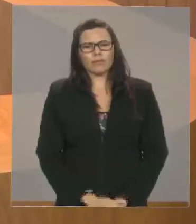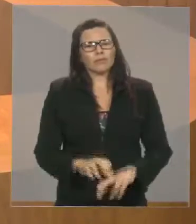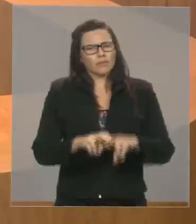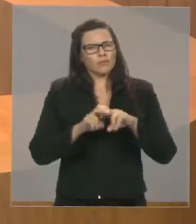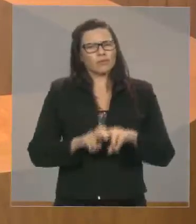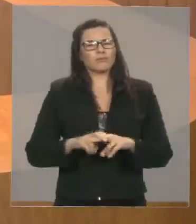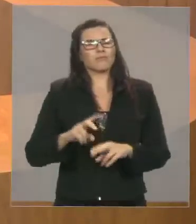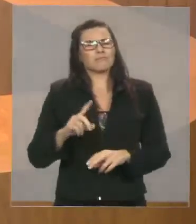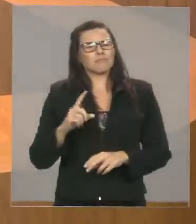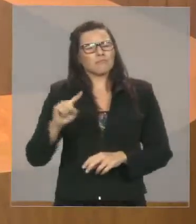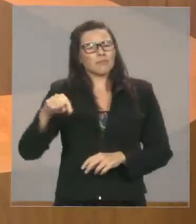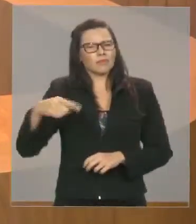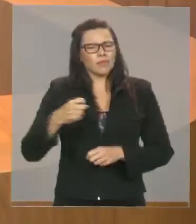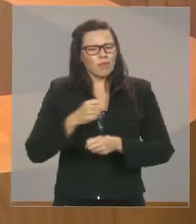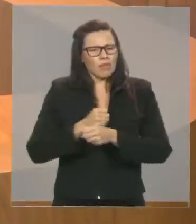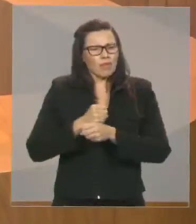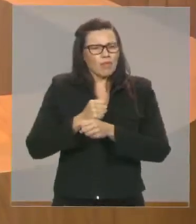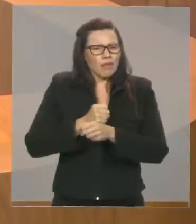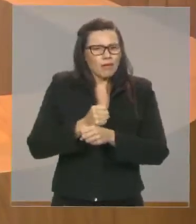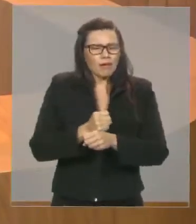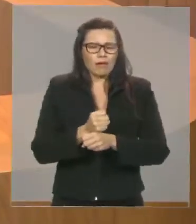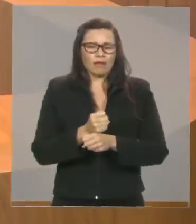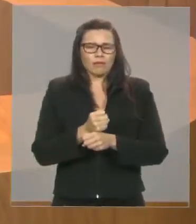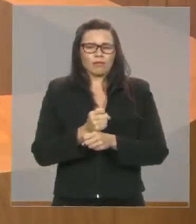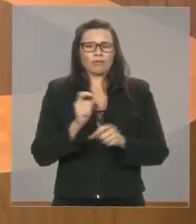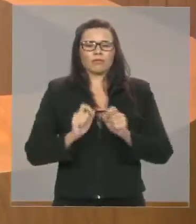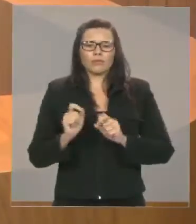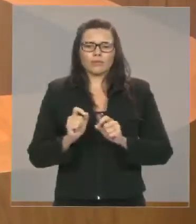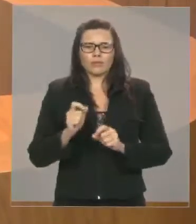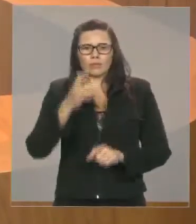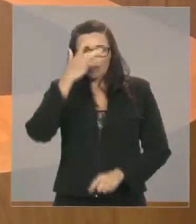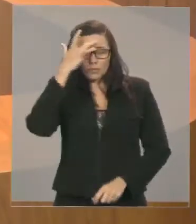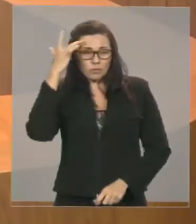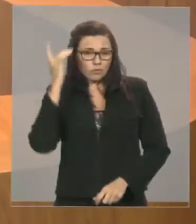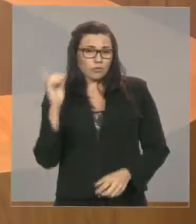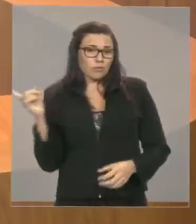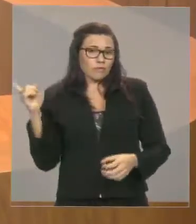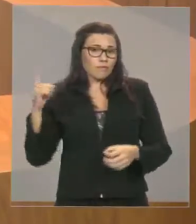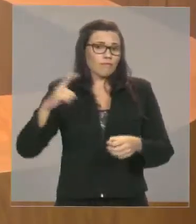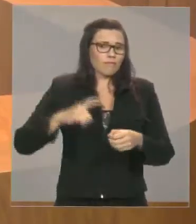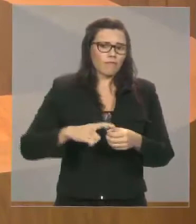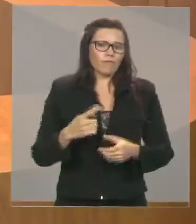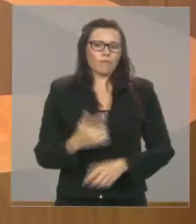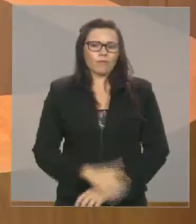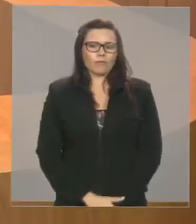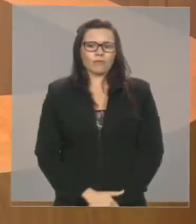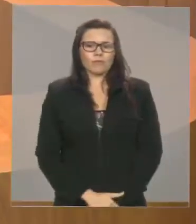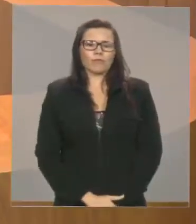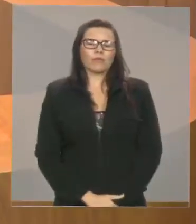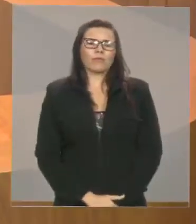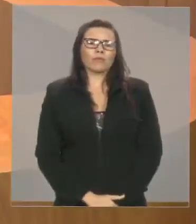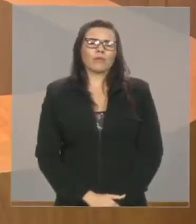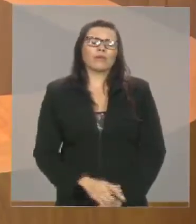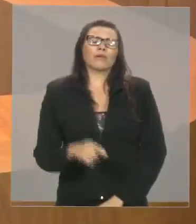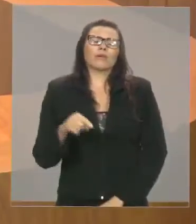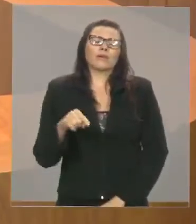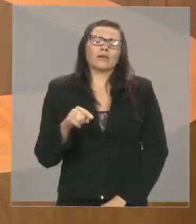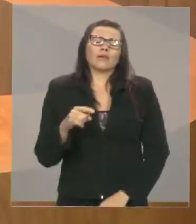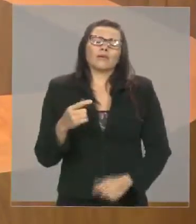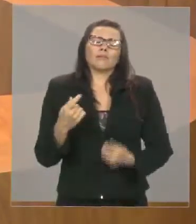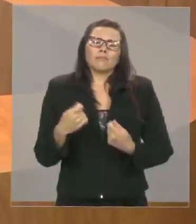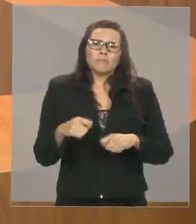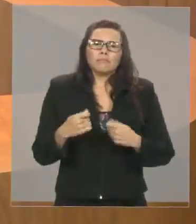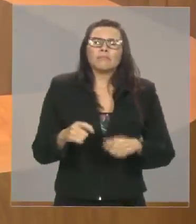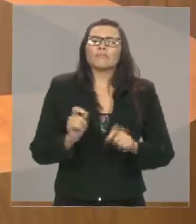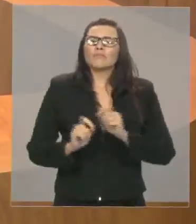depois de erradicada, como é o caso, e fazem justamente por passar algum tempo negligenciando a questão do vacinamento, da